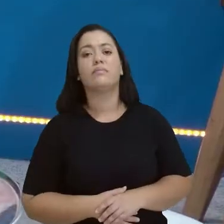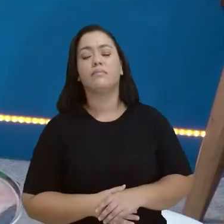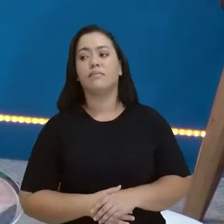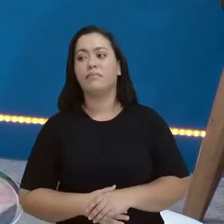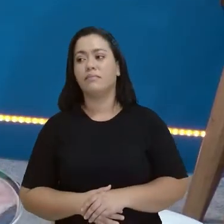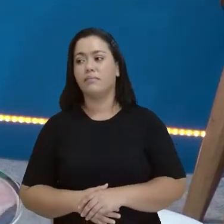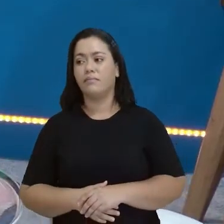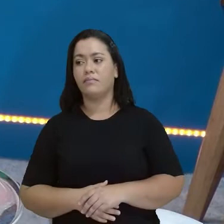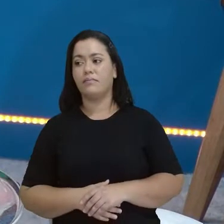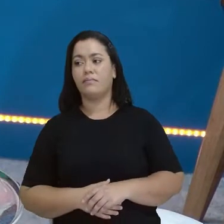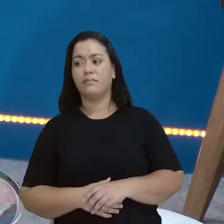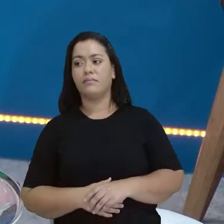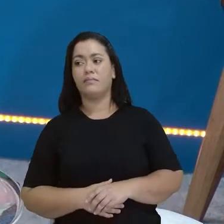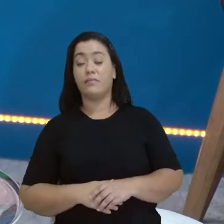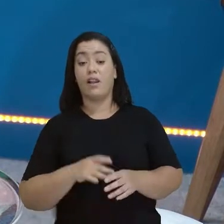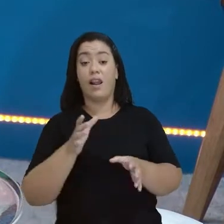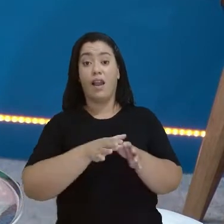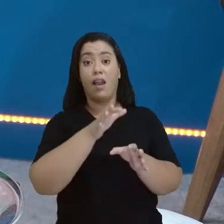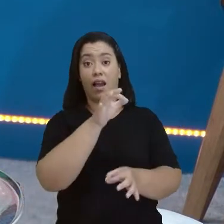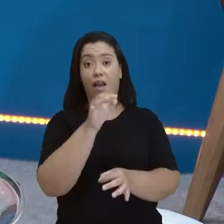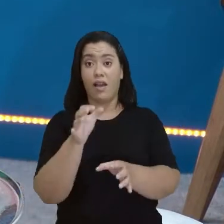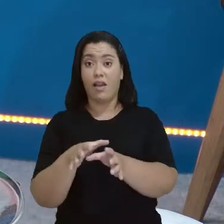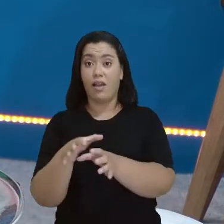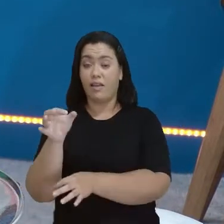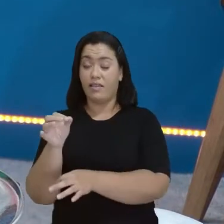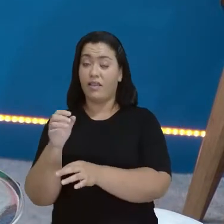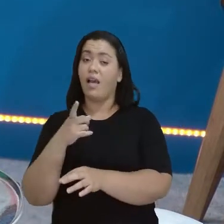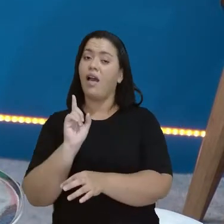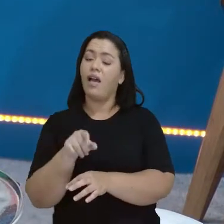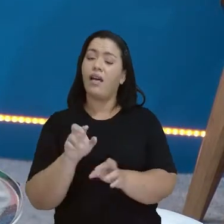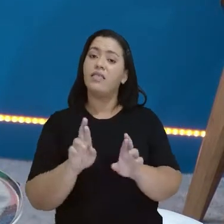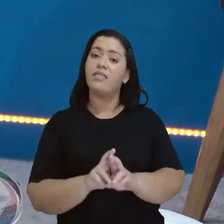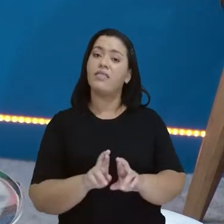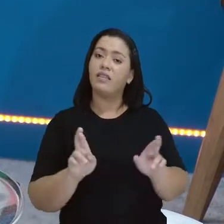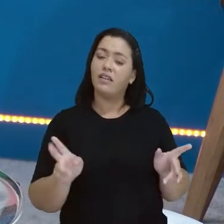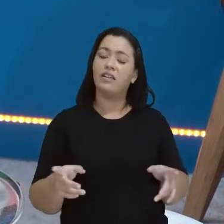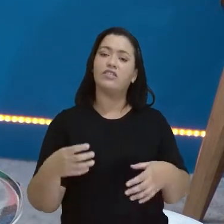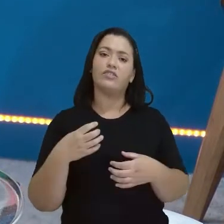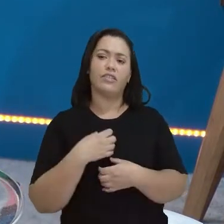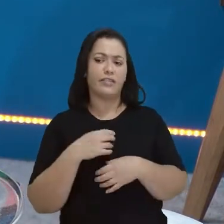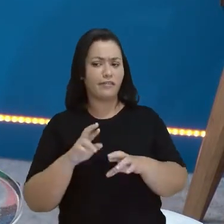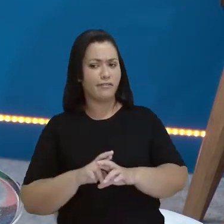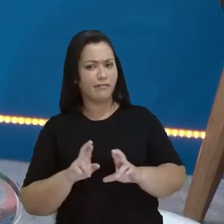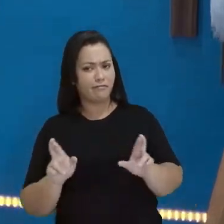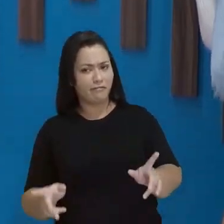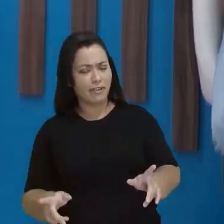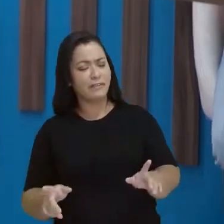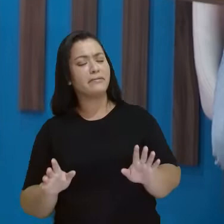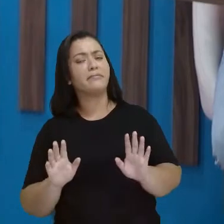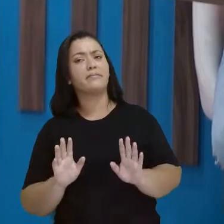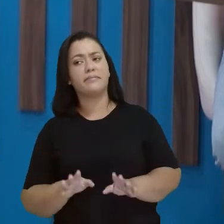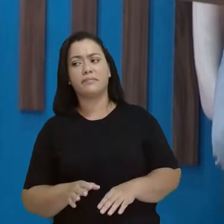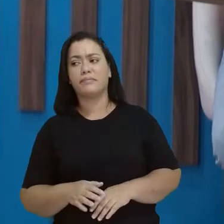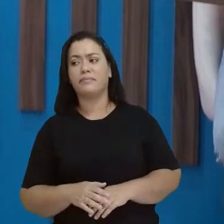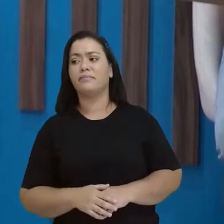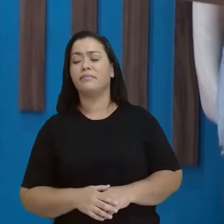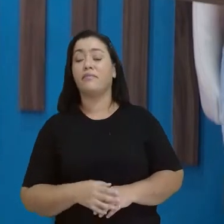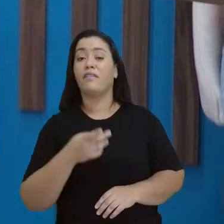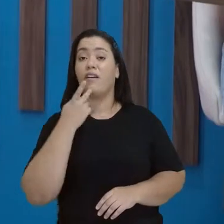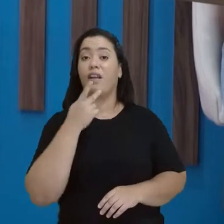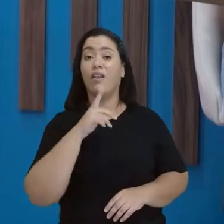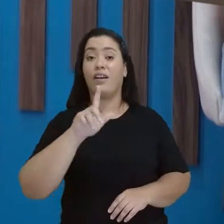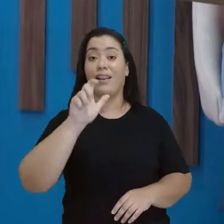As garrafinhas, né, elas são diferentes, têm formatos diferentes. O Lázaro disse